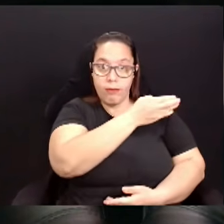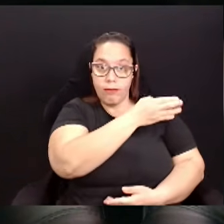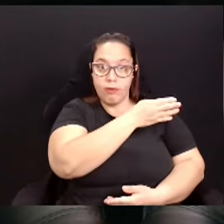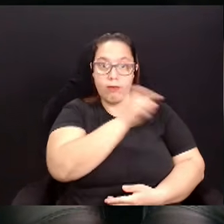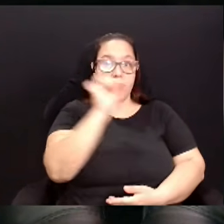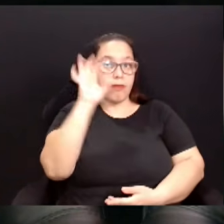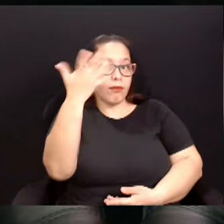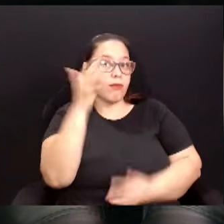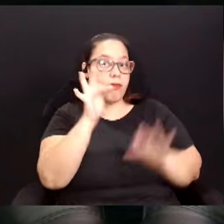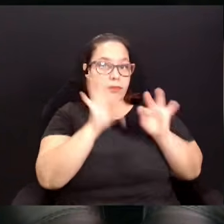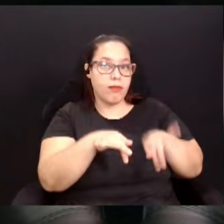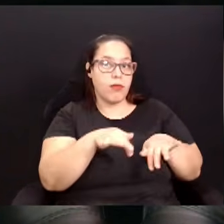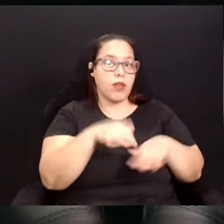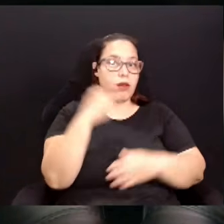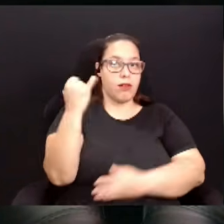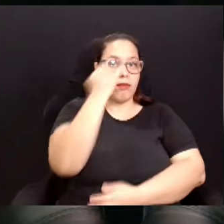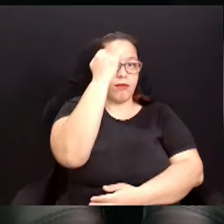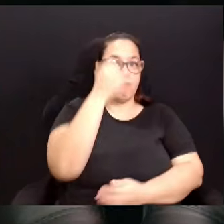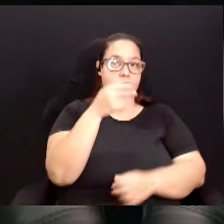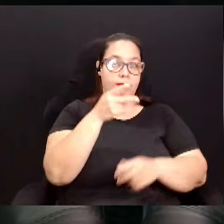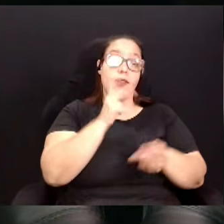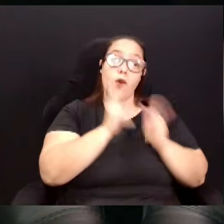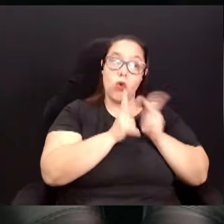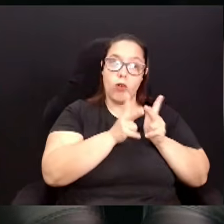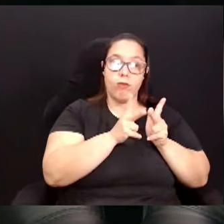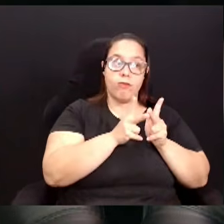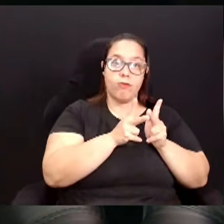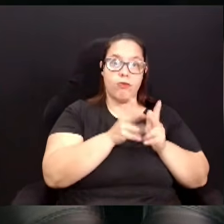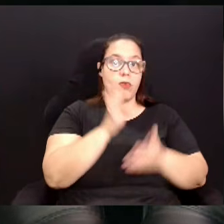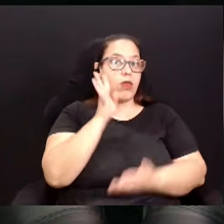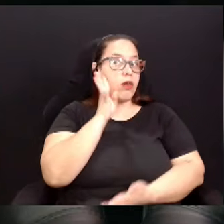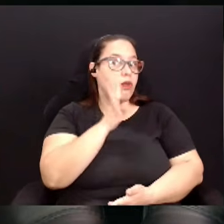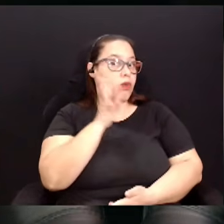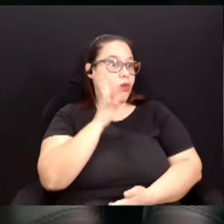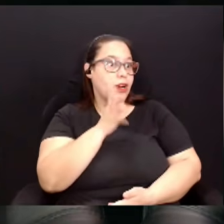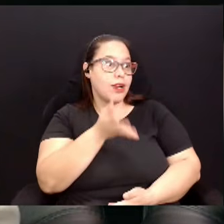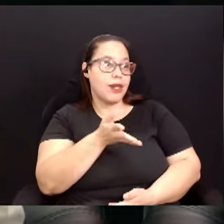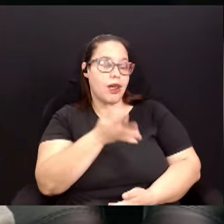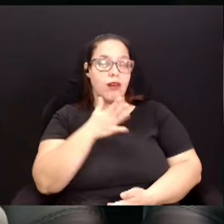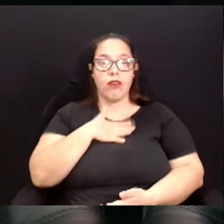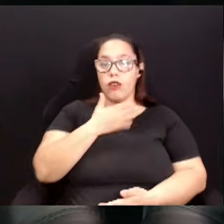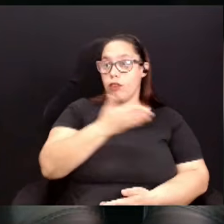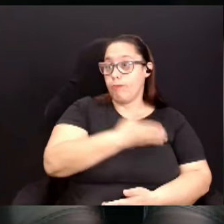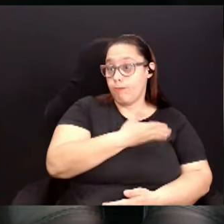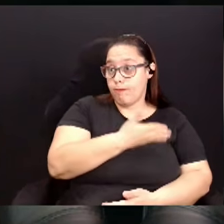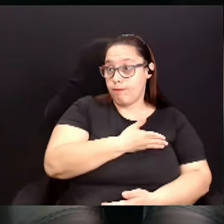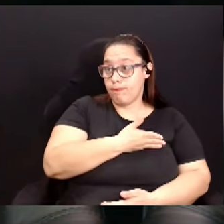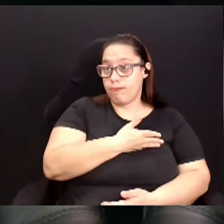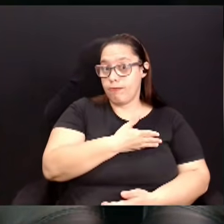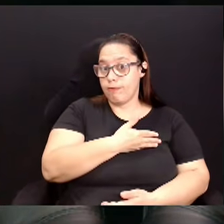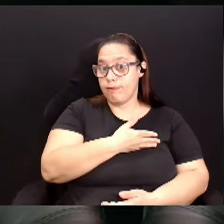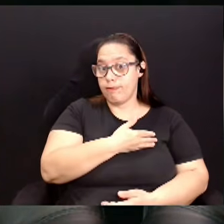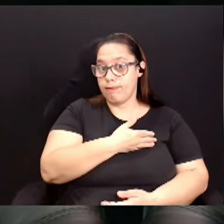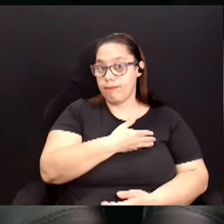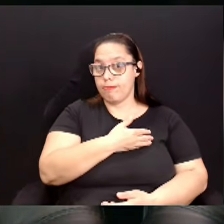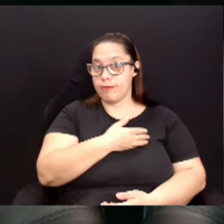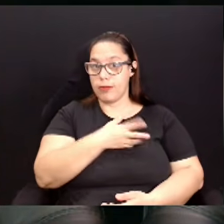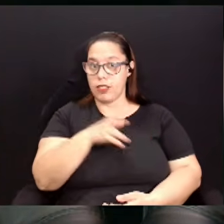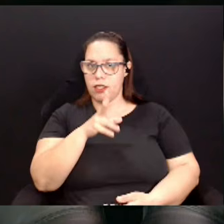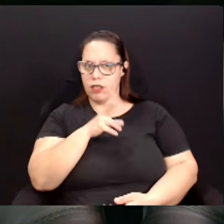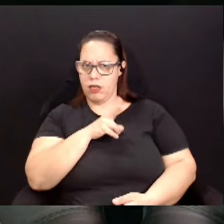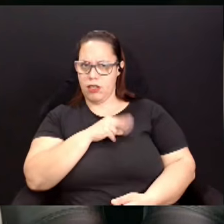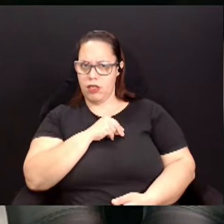muito importante te contar. E foi bacana, e a minha amiga, ela pode, através disso, será que eu